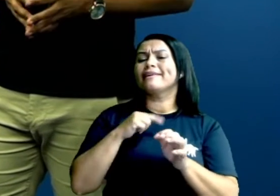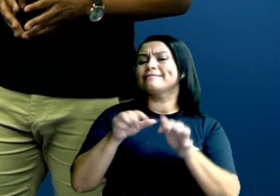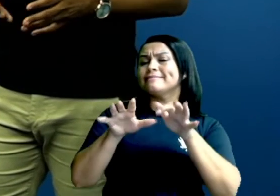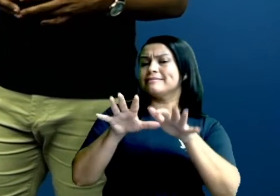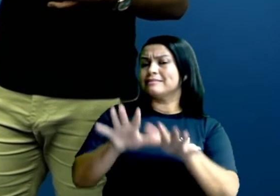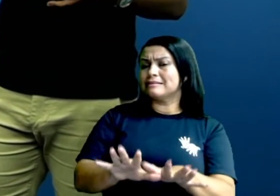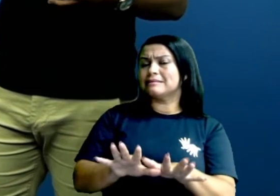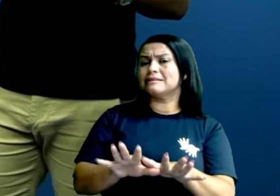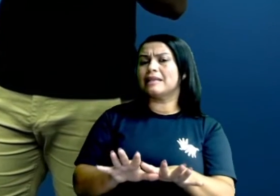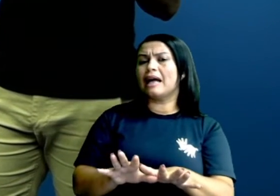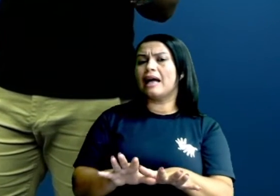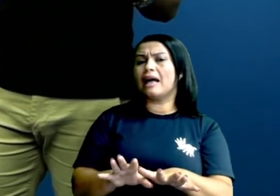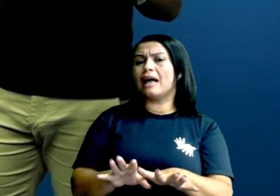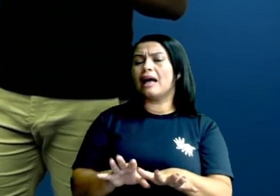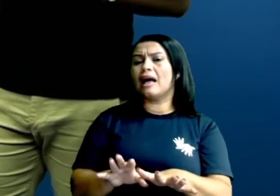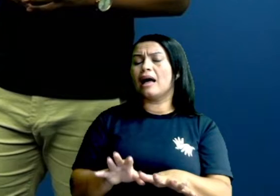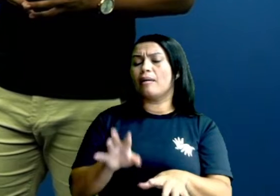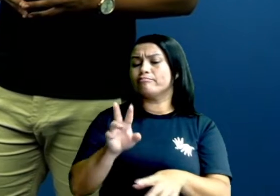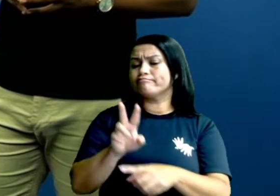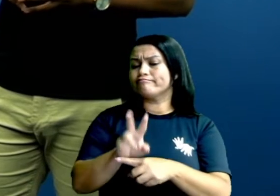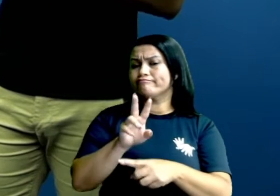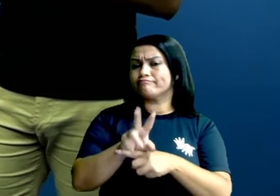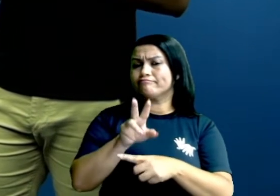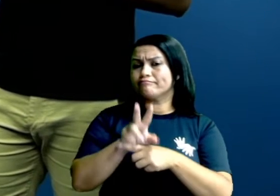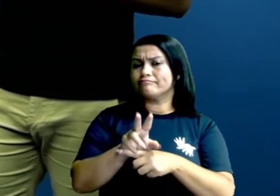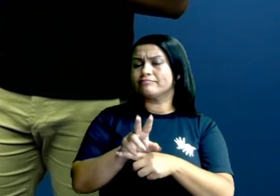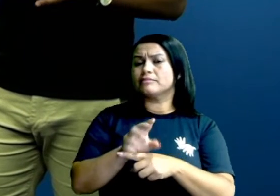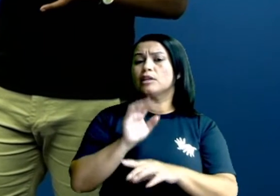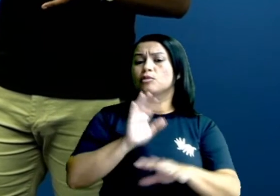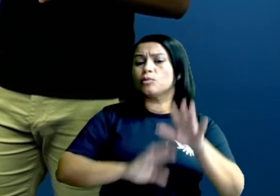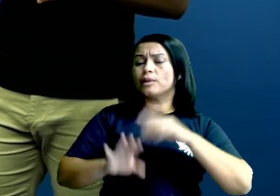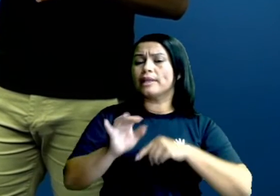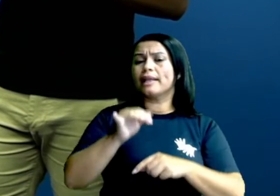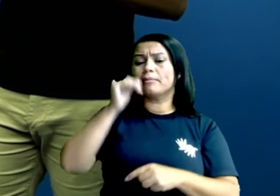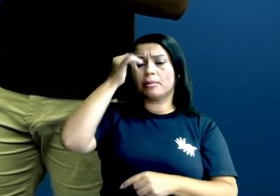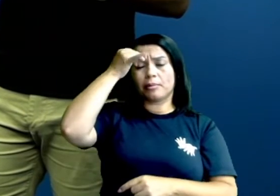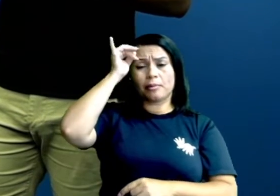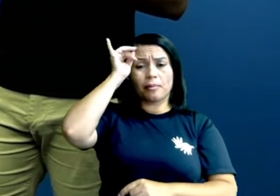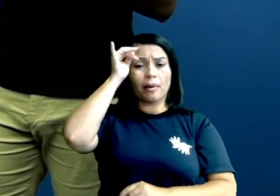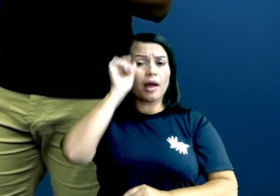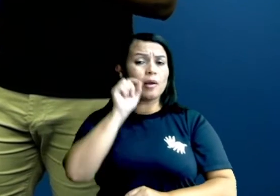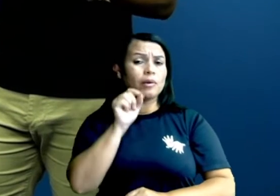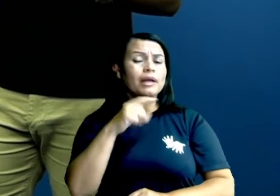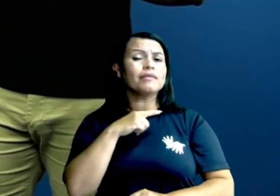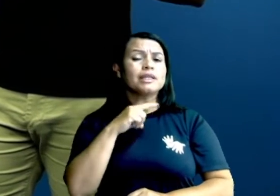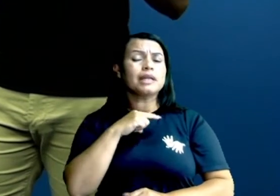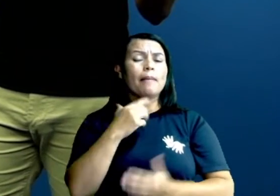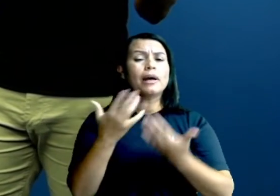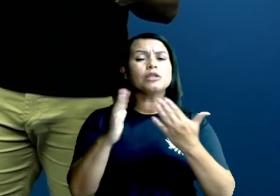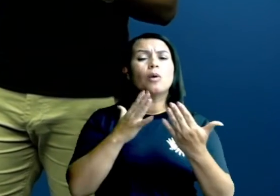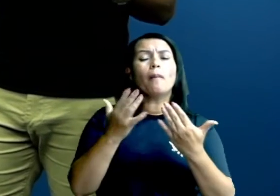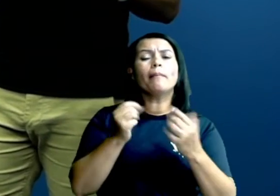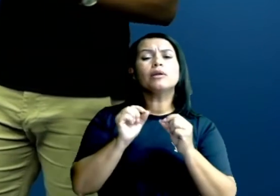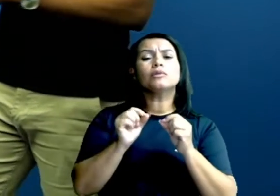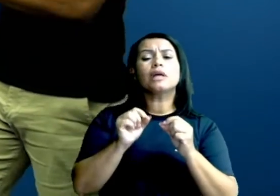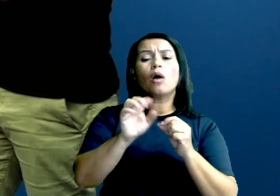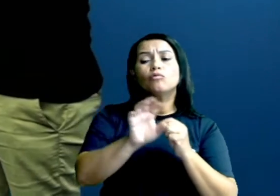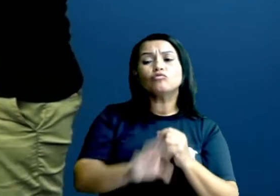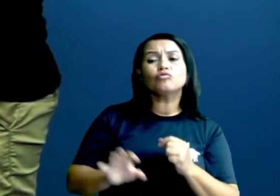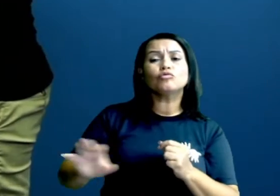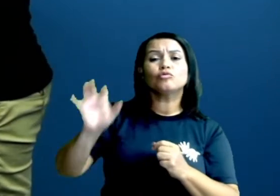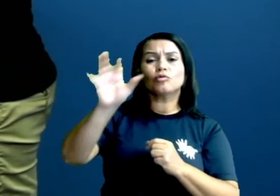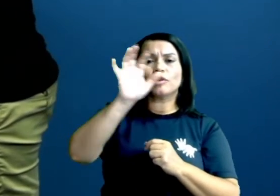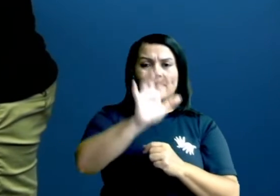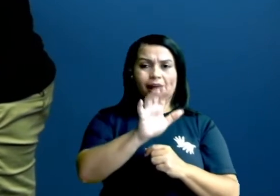assentado, né, ou seja, essa prática da pecuária bovina no Brasil, ela vai estar atrelada a várias regiões do Brasil, mas